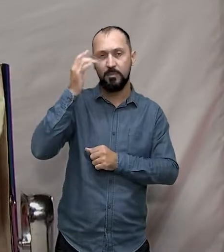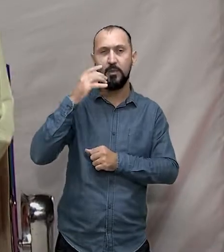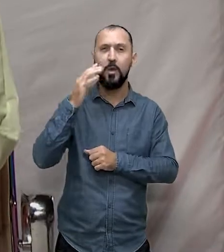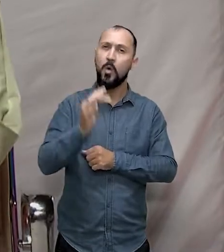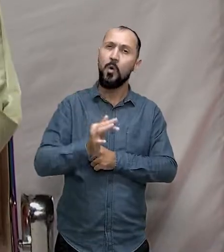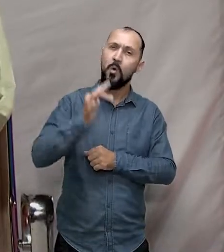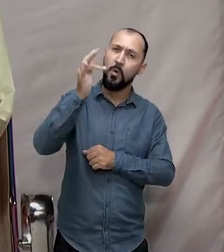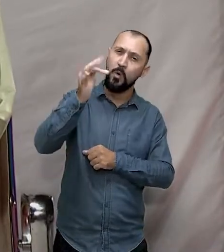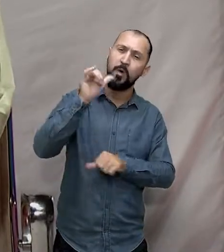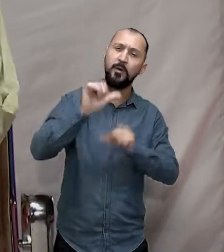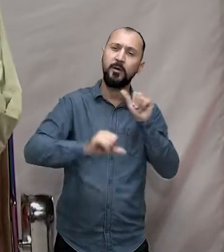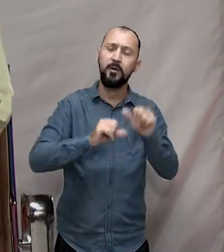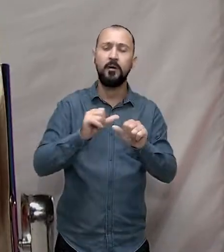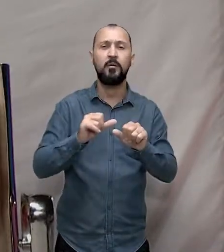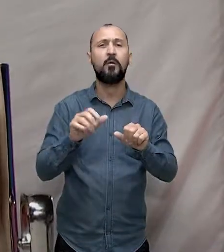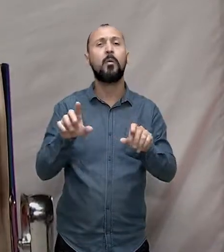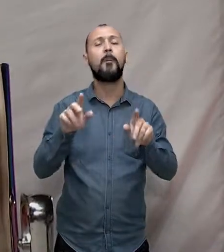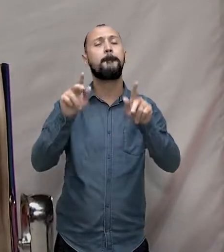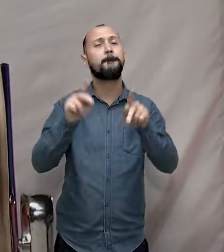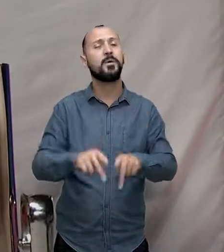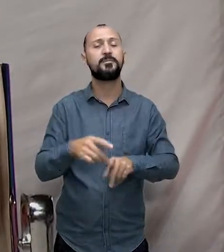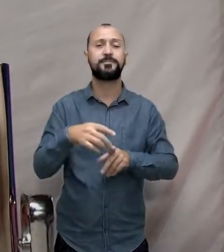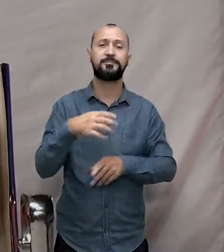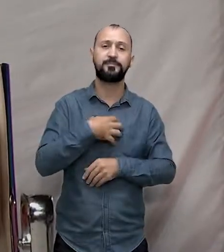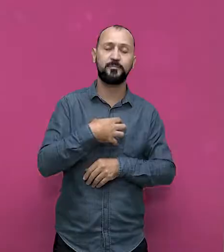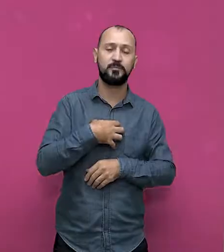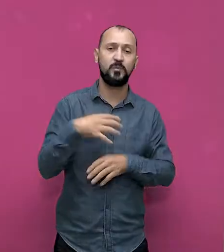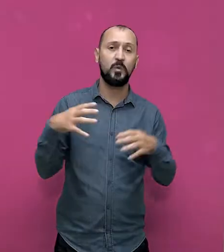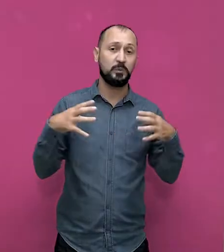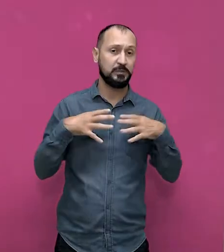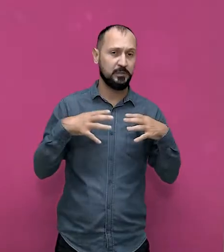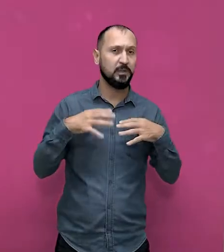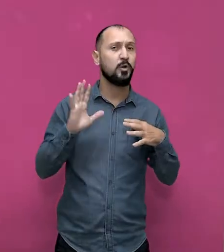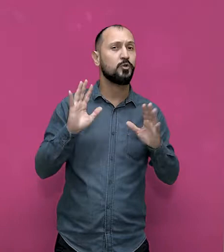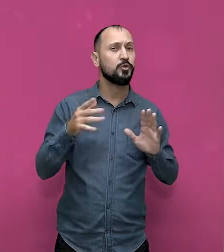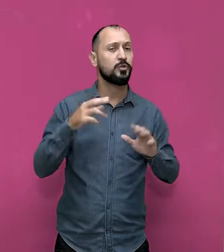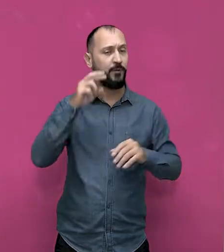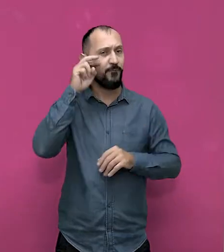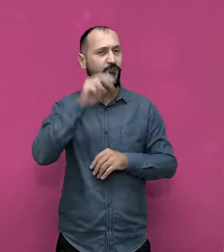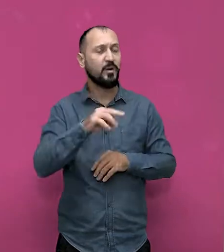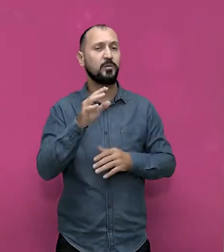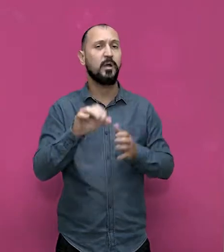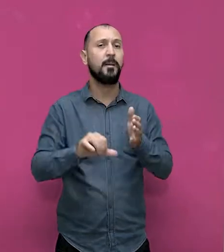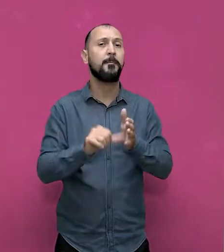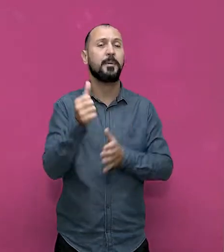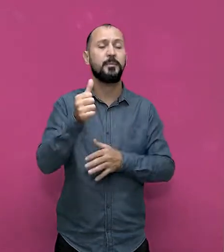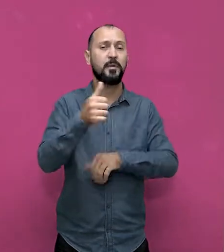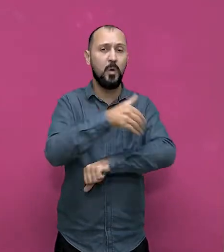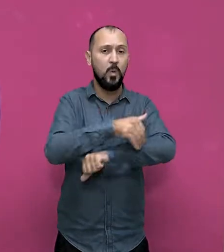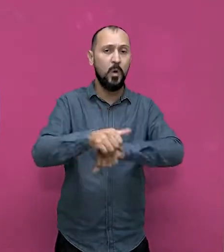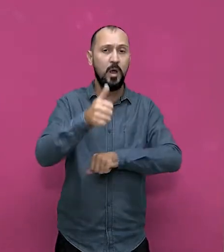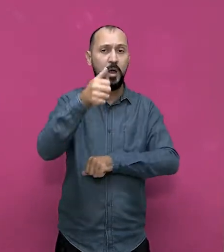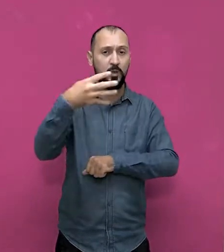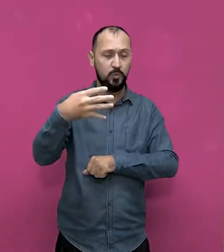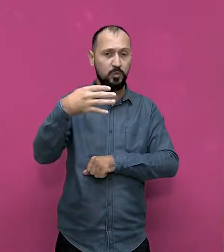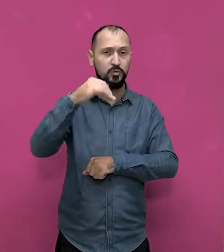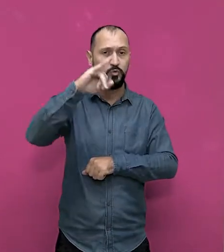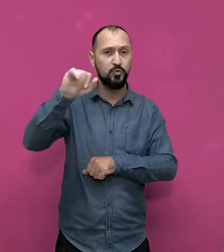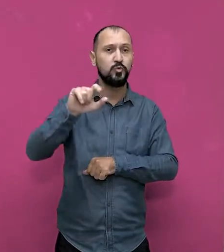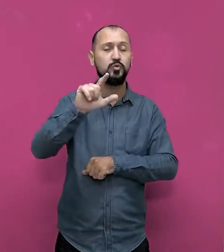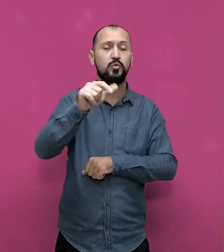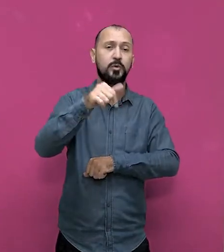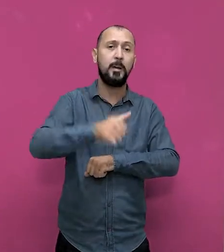que vai ser sentido a longo prazo ou logo vai ser sentido pela população? Na região central eu acho que já foi muito visível, né? A 14 de julho